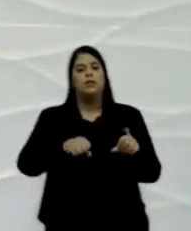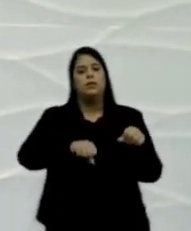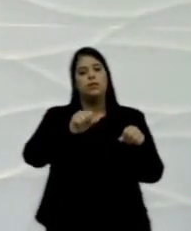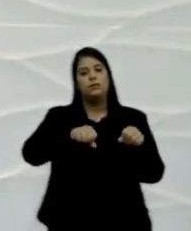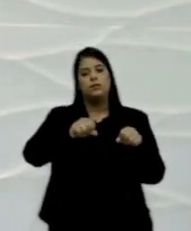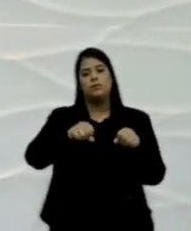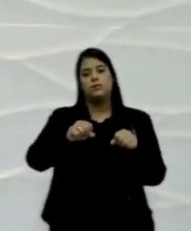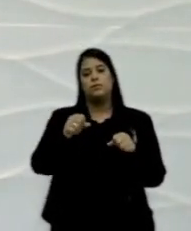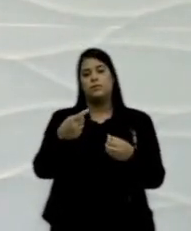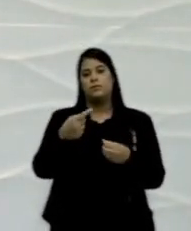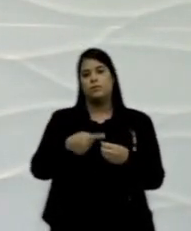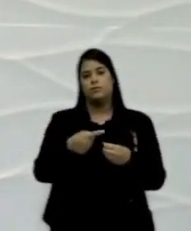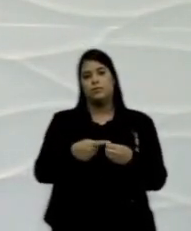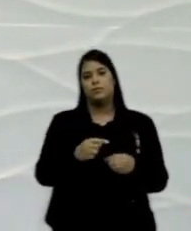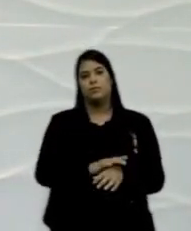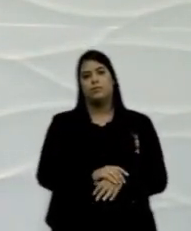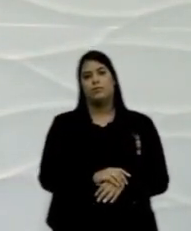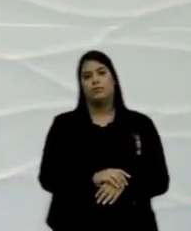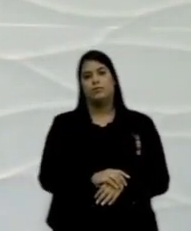cidade.